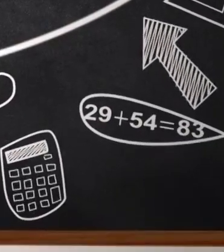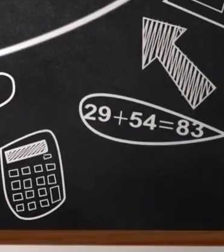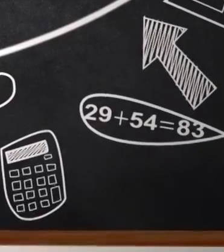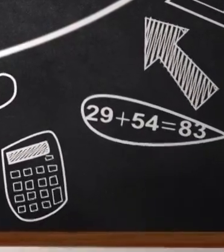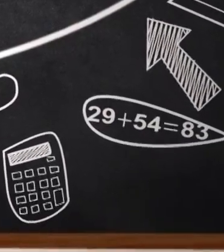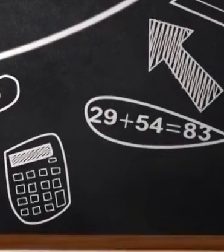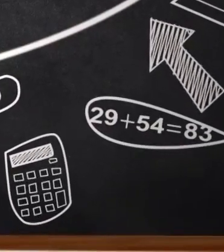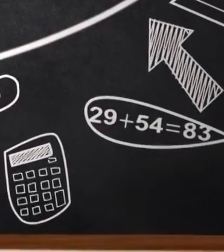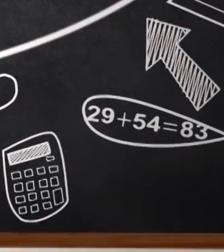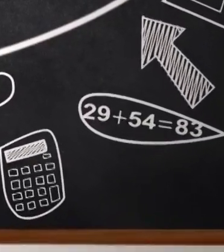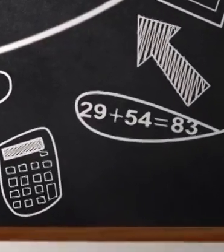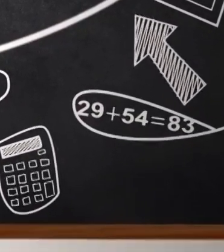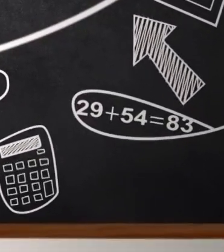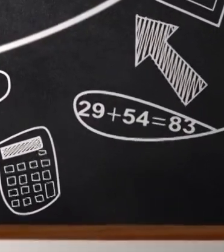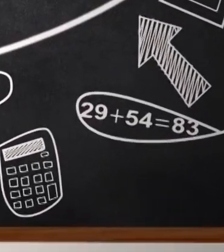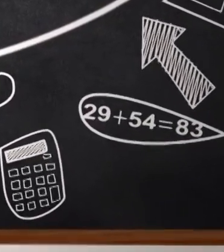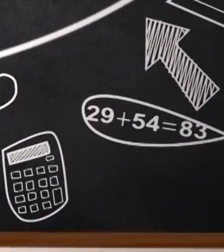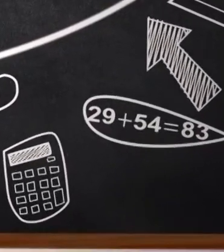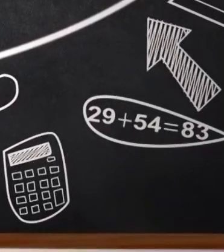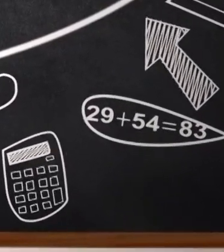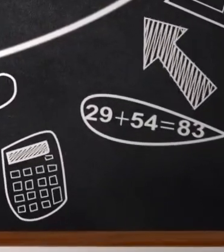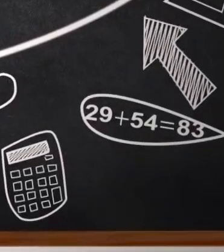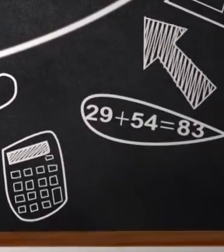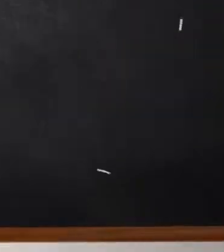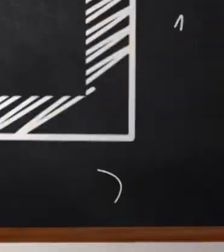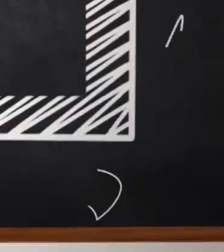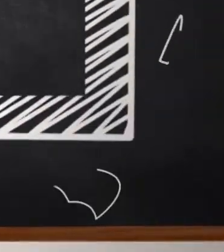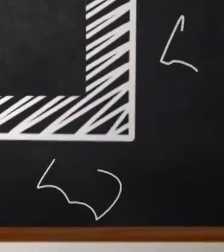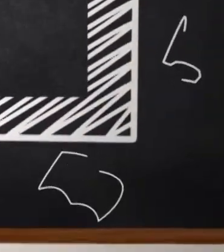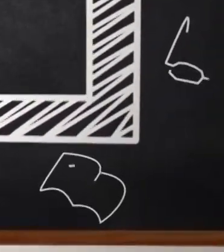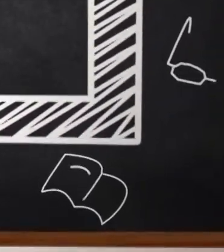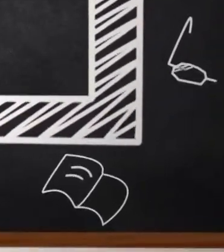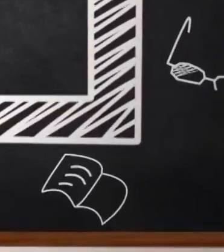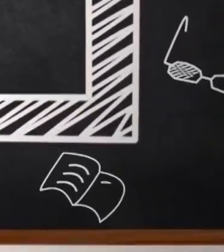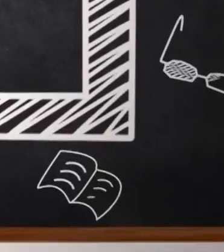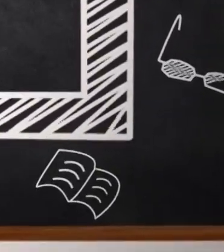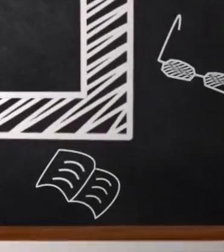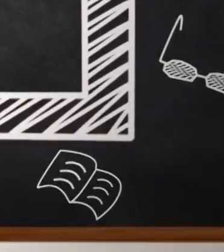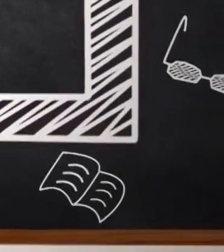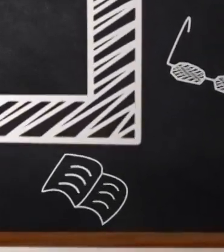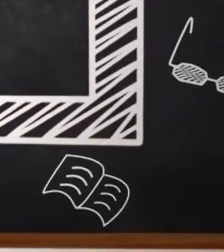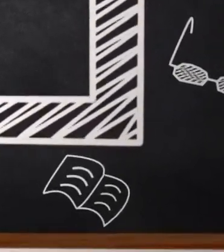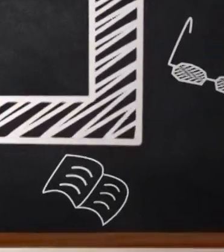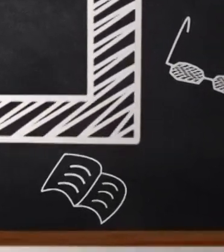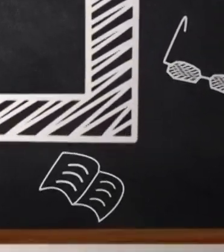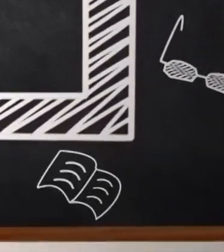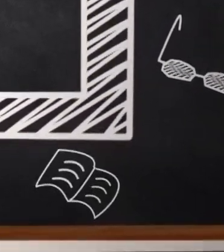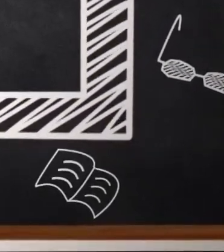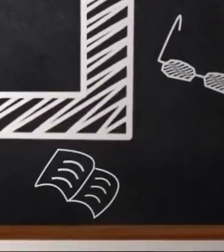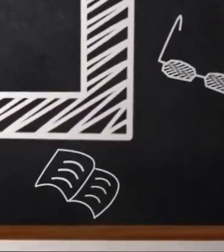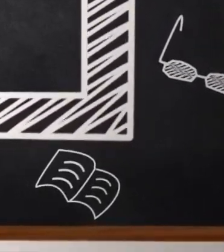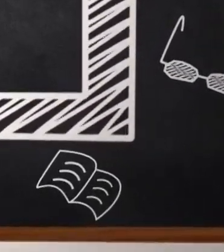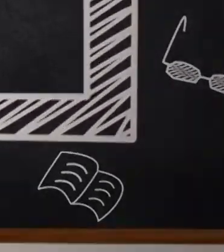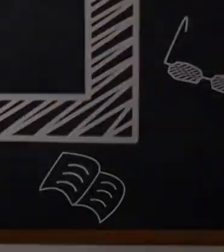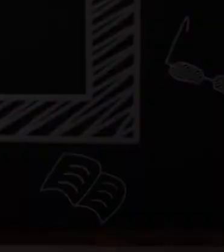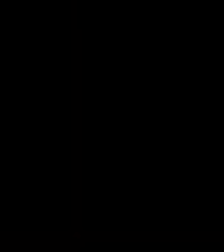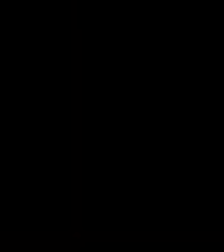desse? Com certeza não. Elas são tão hábeis em fazer esse trabalho, elas treinam tanto desde crianças, que